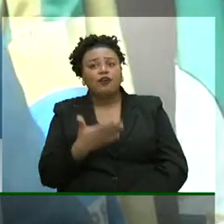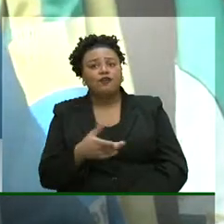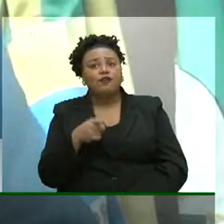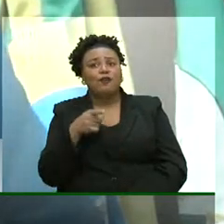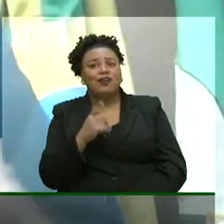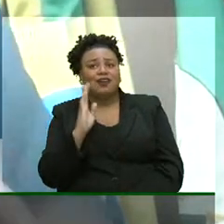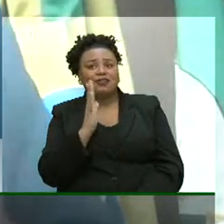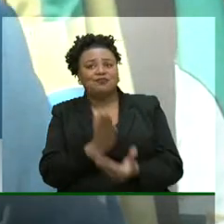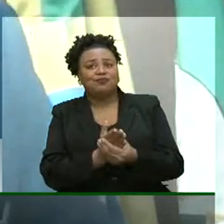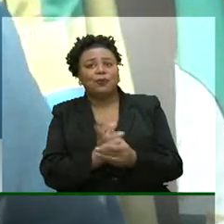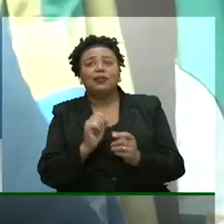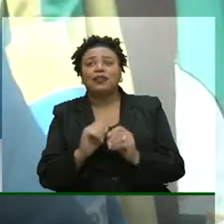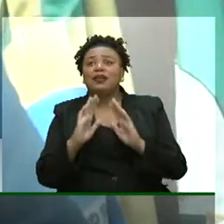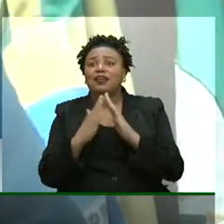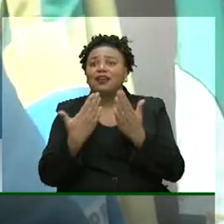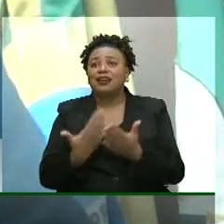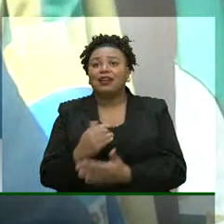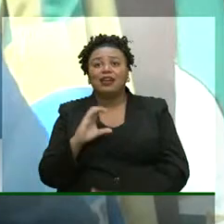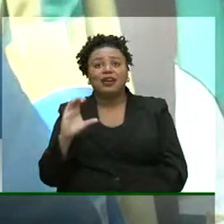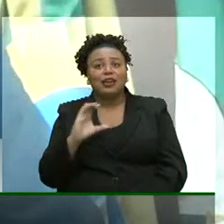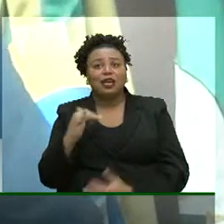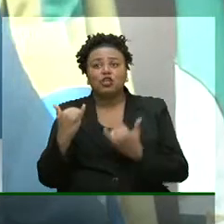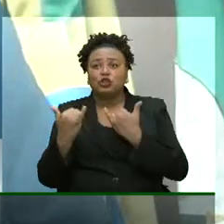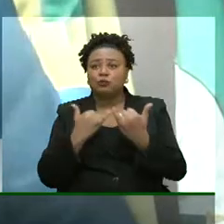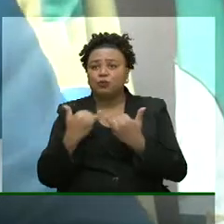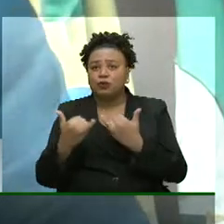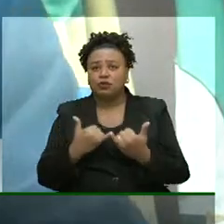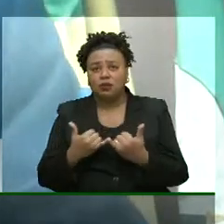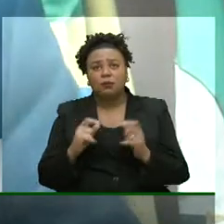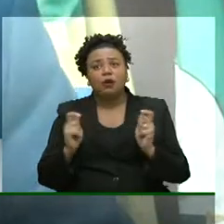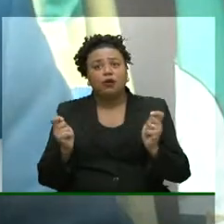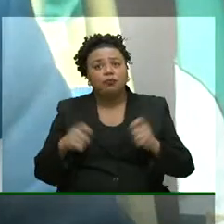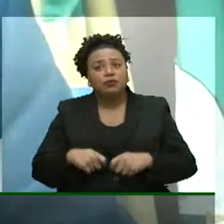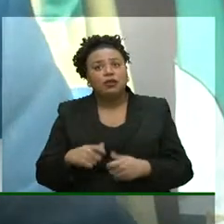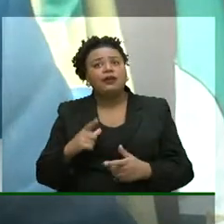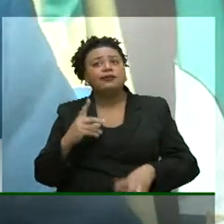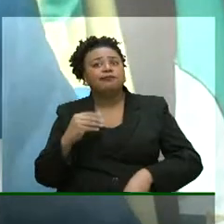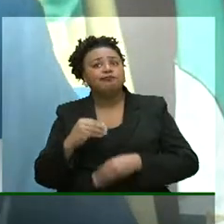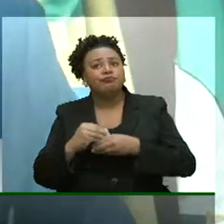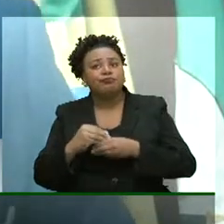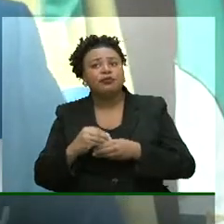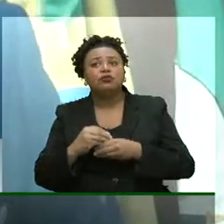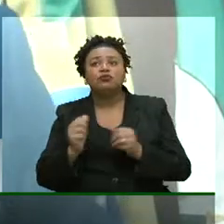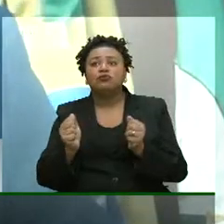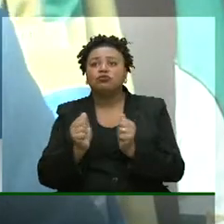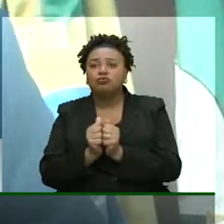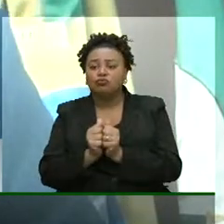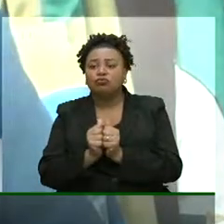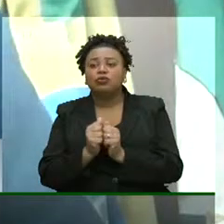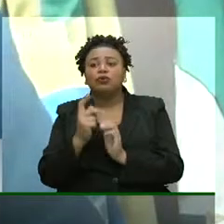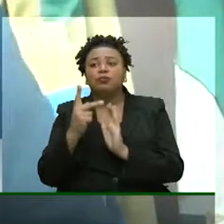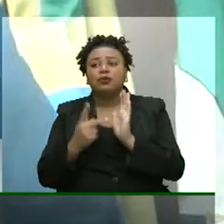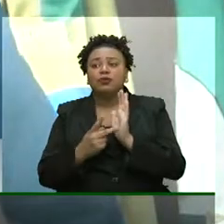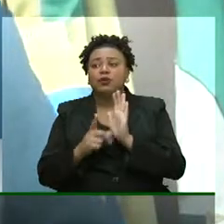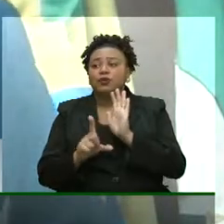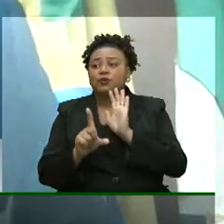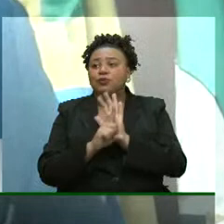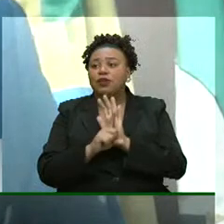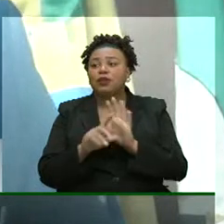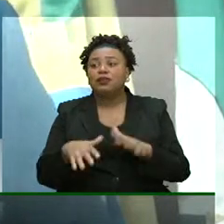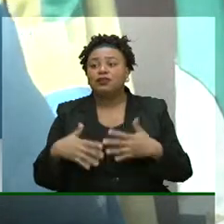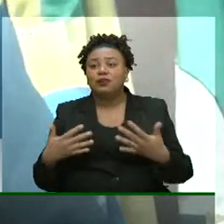de que as creches, por exemplo, pudessem ser contempladas nesse projeto de lei. Então,